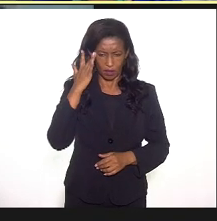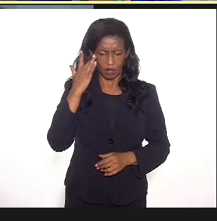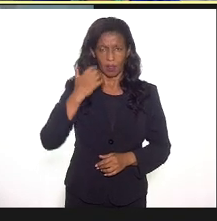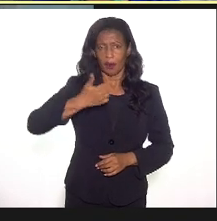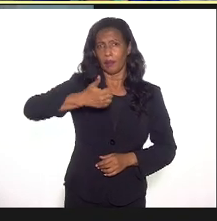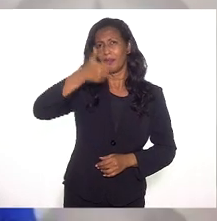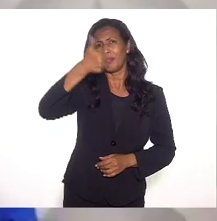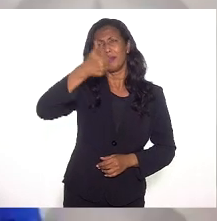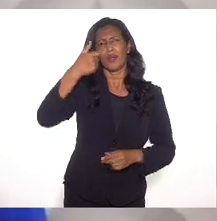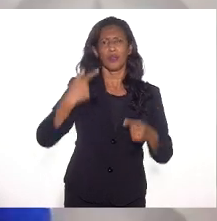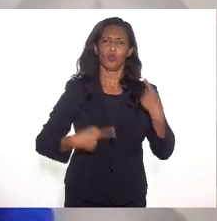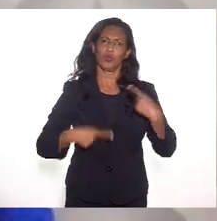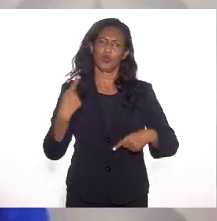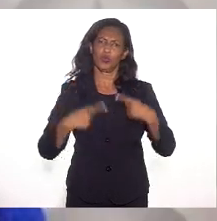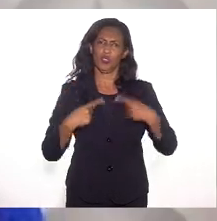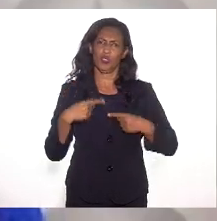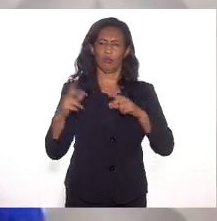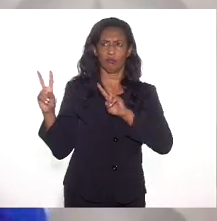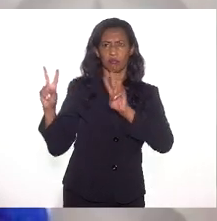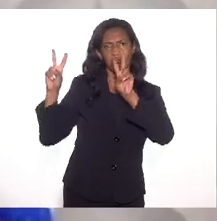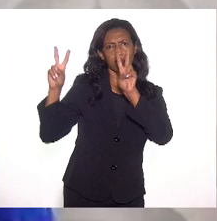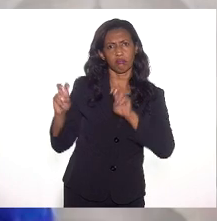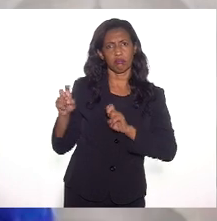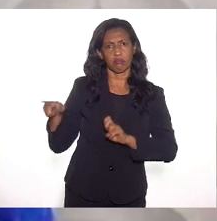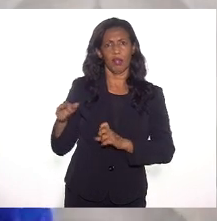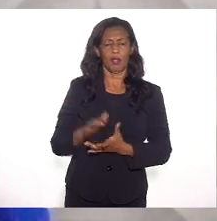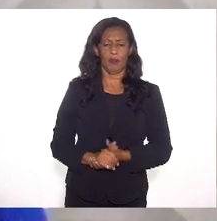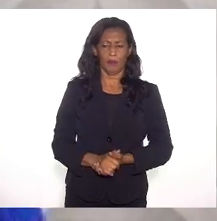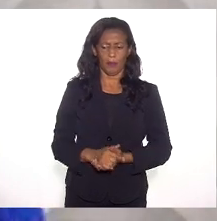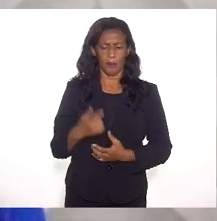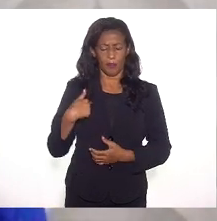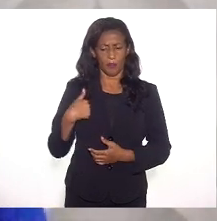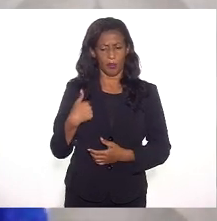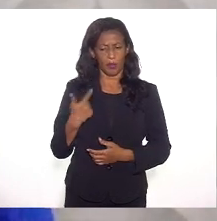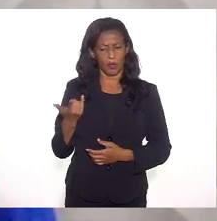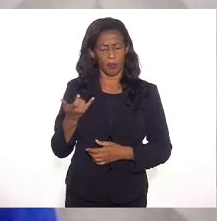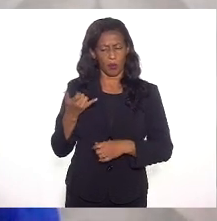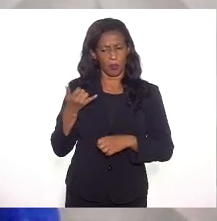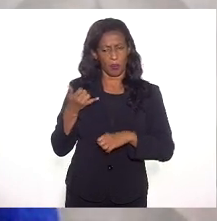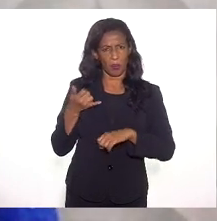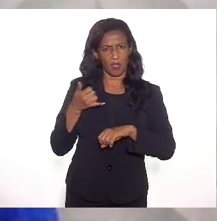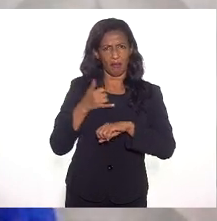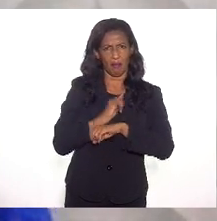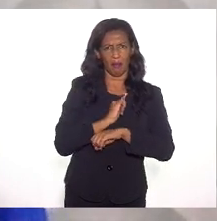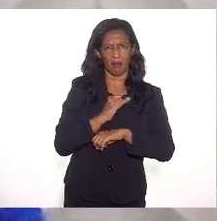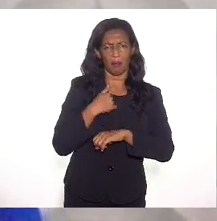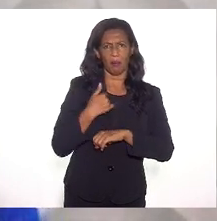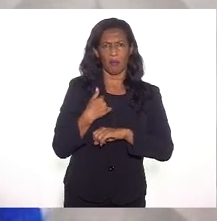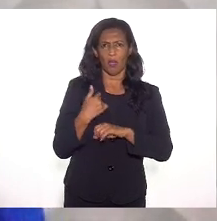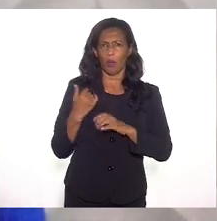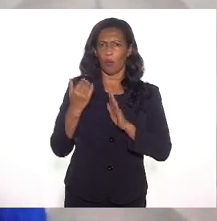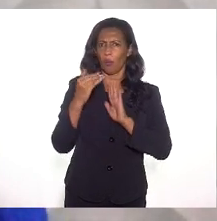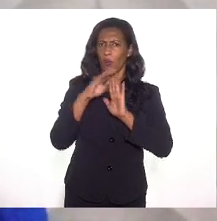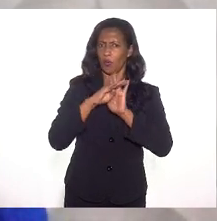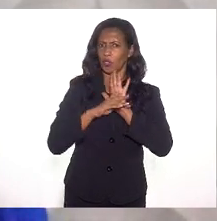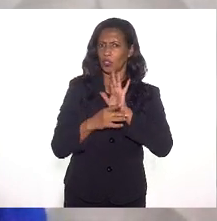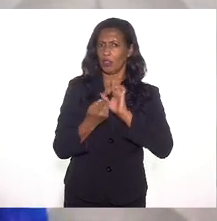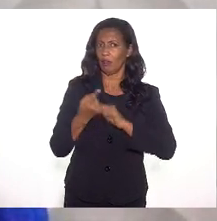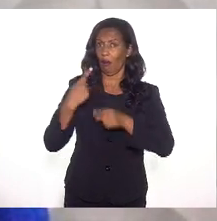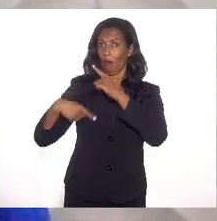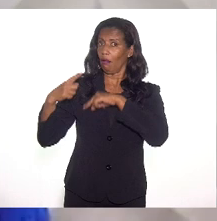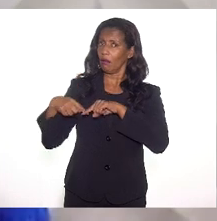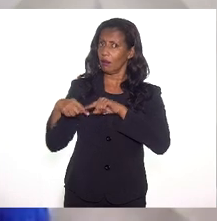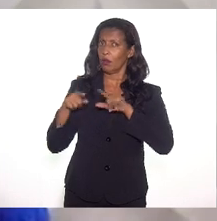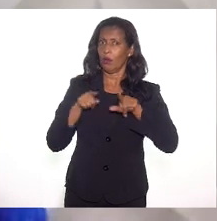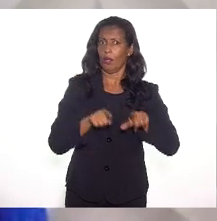primeiro discutir essa questão, porque, salvo até engano, o nosso projeto é anterior a esse. Tá? Mas não quero nem colocar